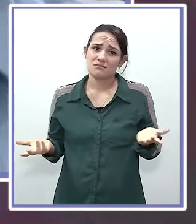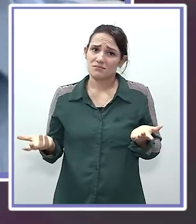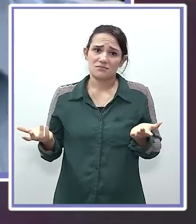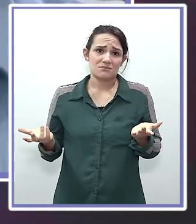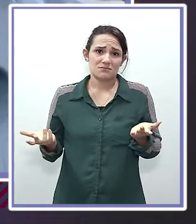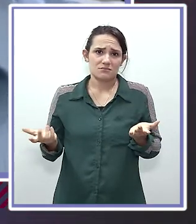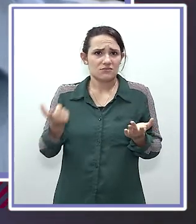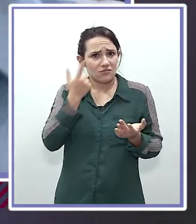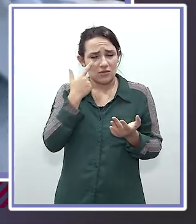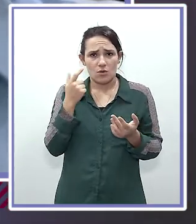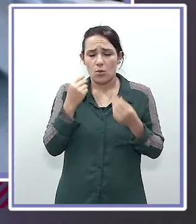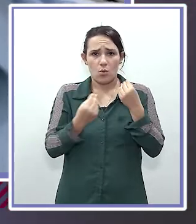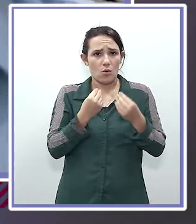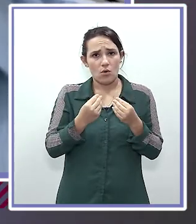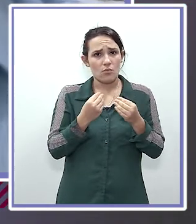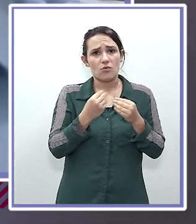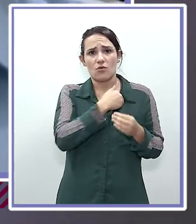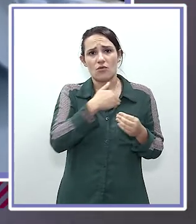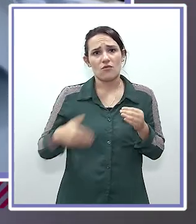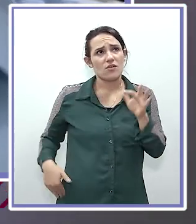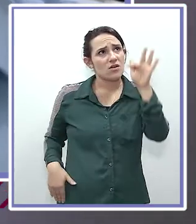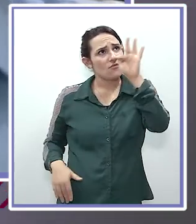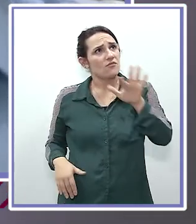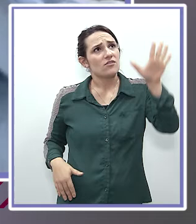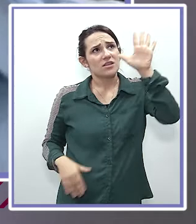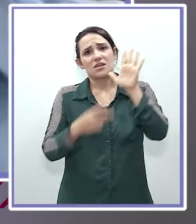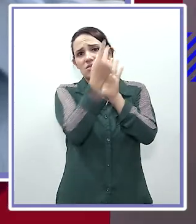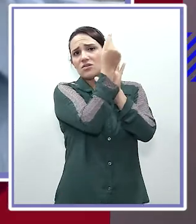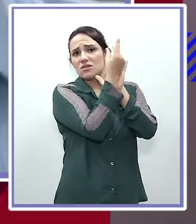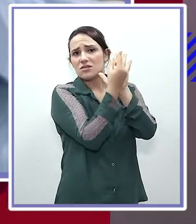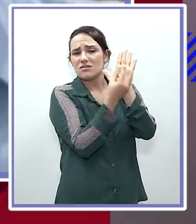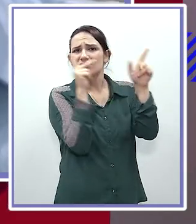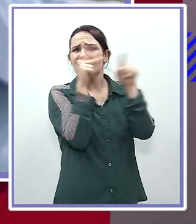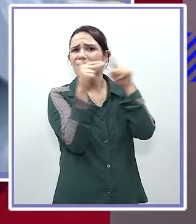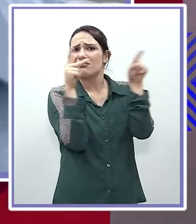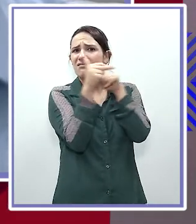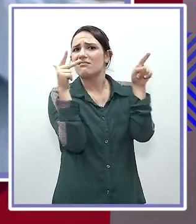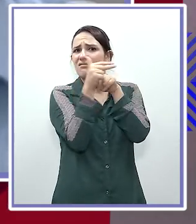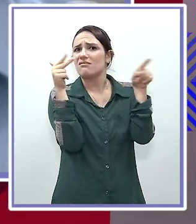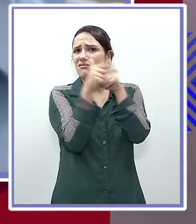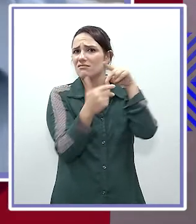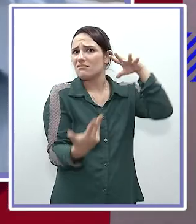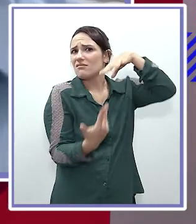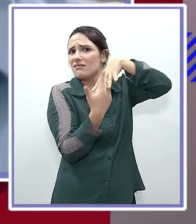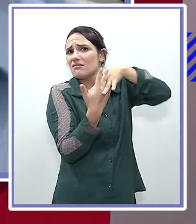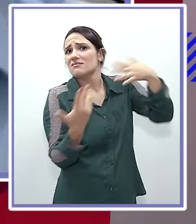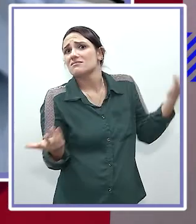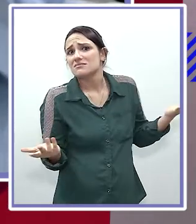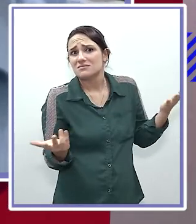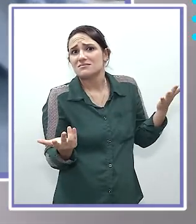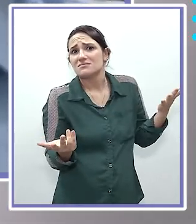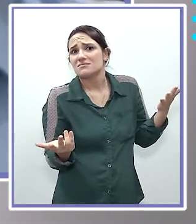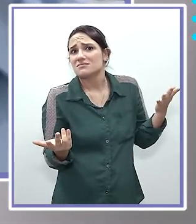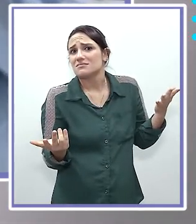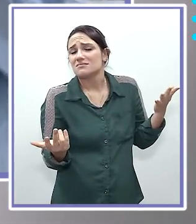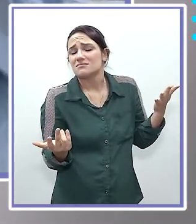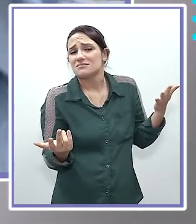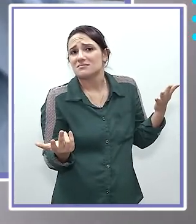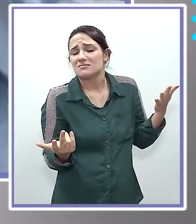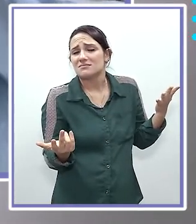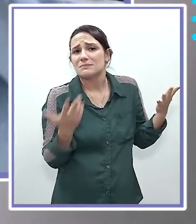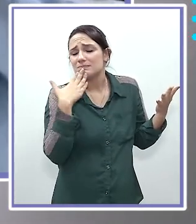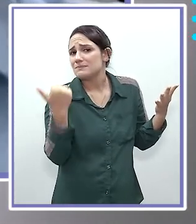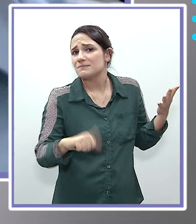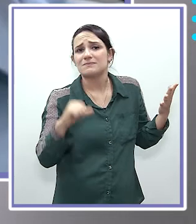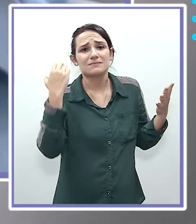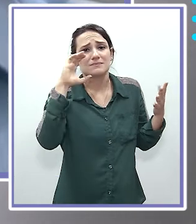e tecnologia. A gente percebe os cortes do governo federal aí nas universidades públicas de ensino superior e na ciência